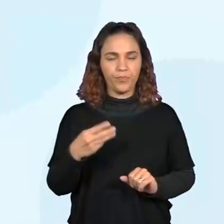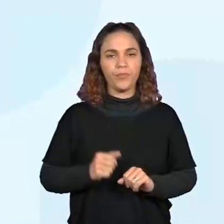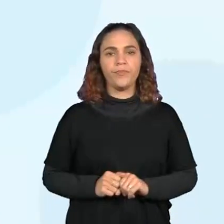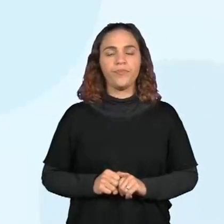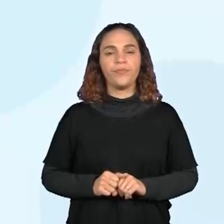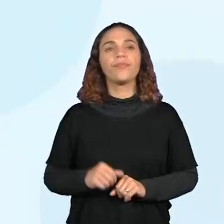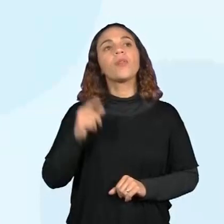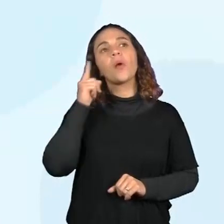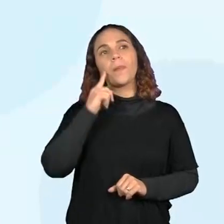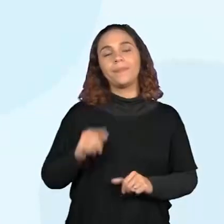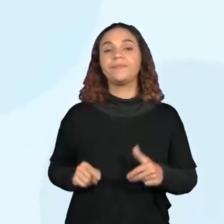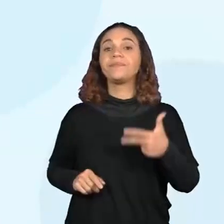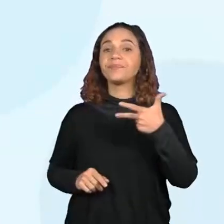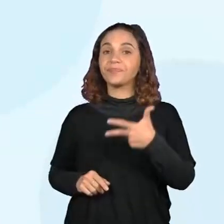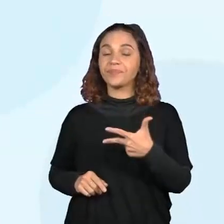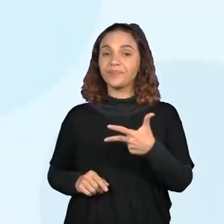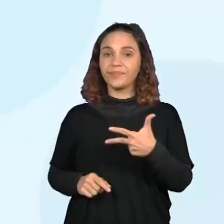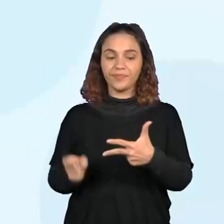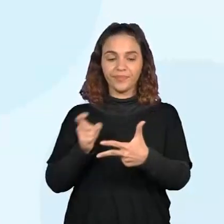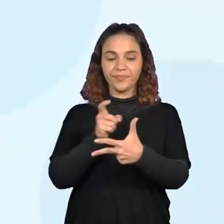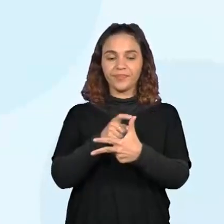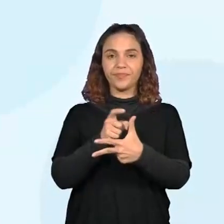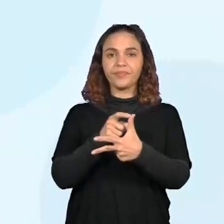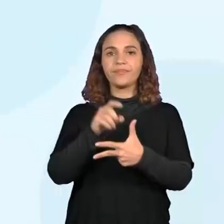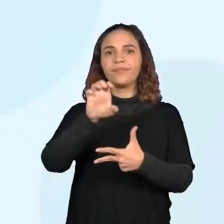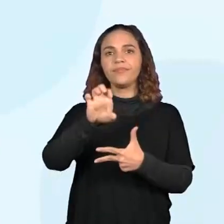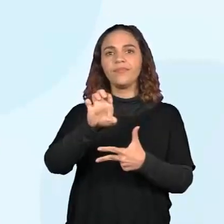pelos poderes: